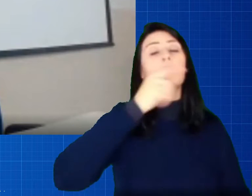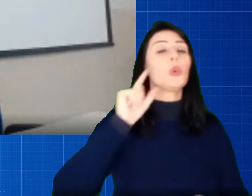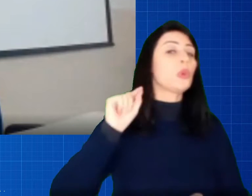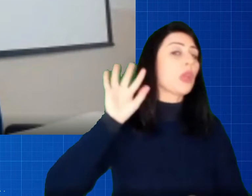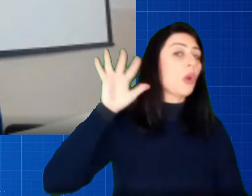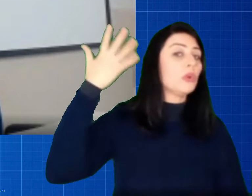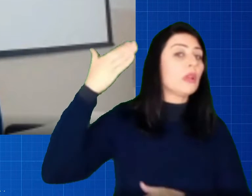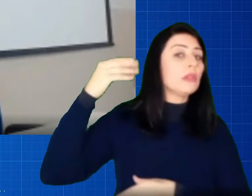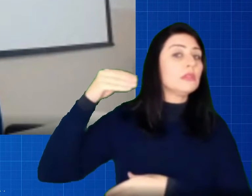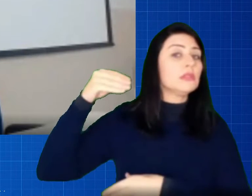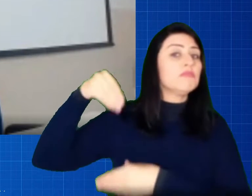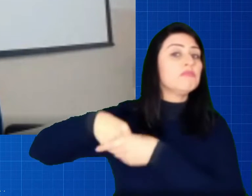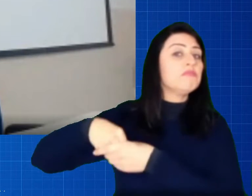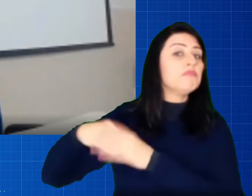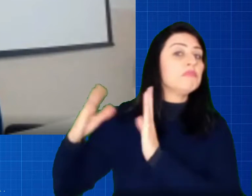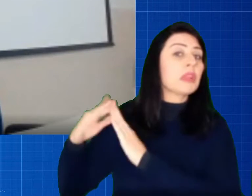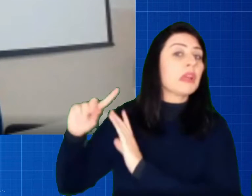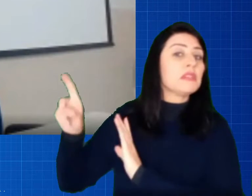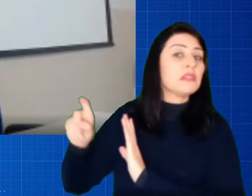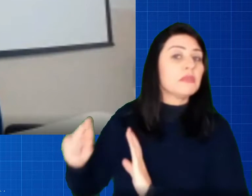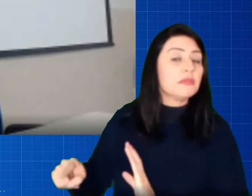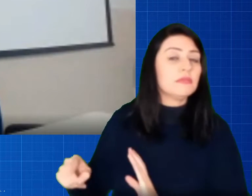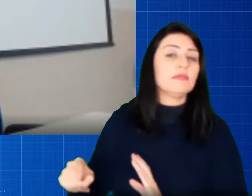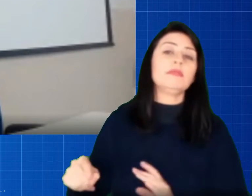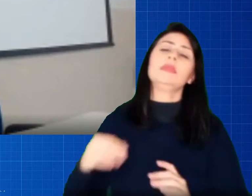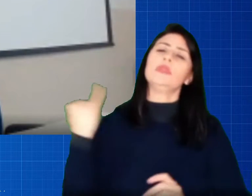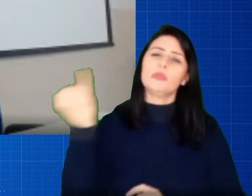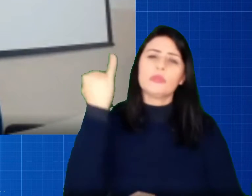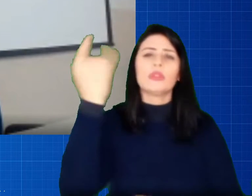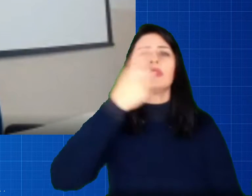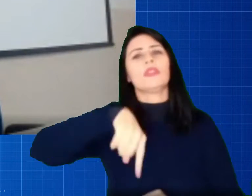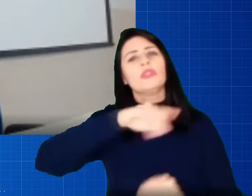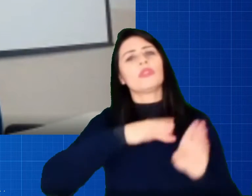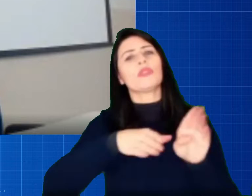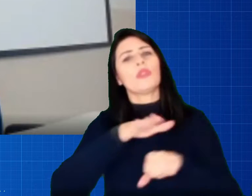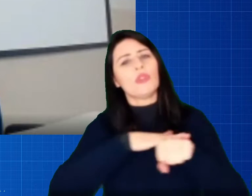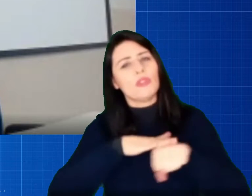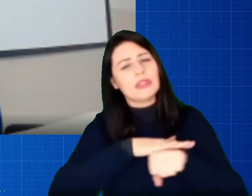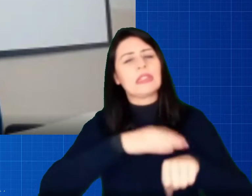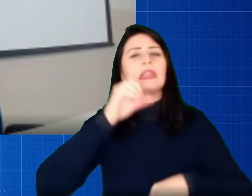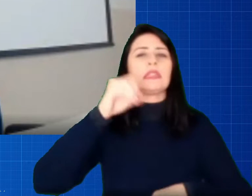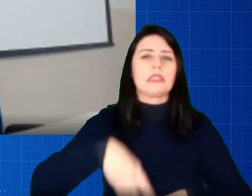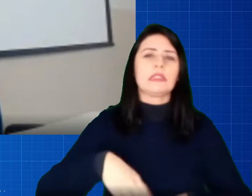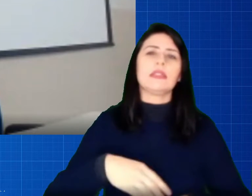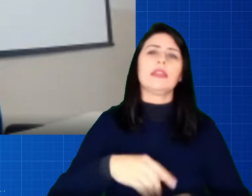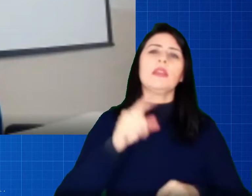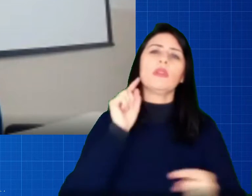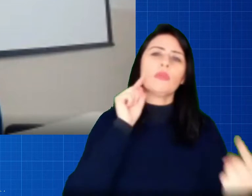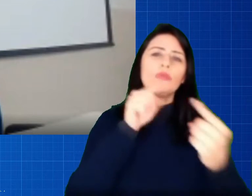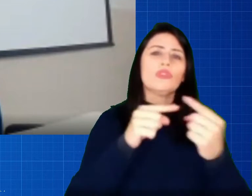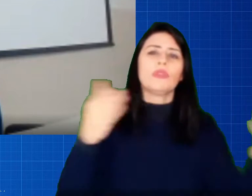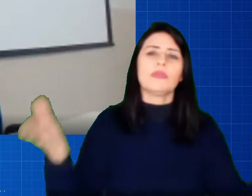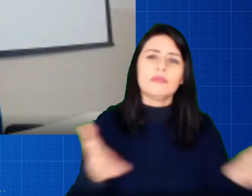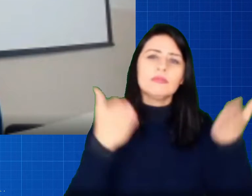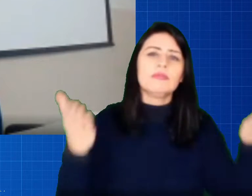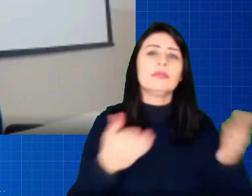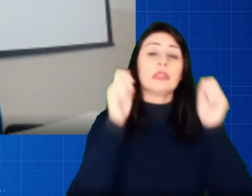acontecendo. Então, é bem inerente. A gente está conversando, sim, com eles, inclusive para dar um alerta, não é para estimular ninguém,